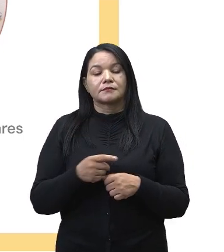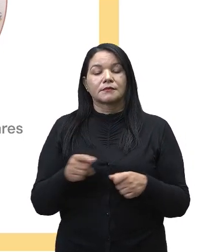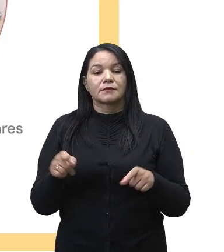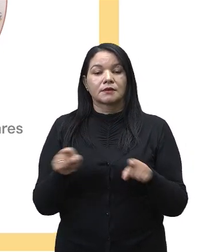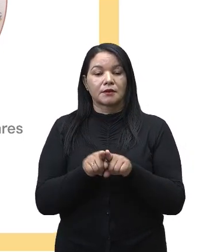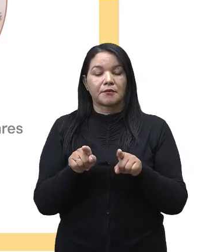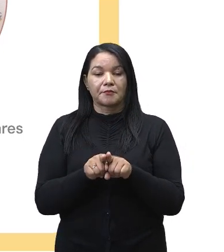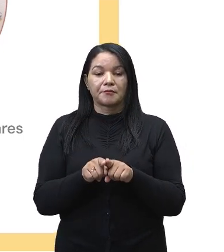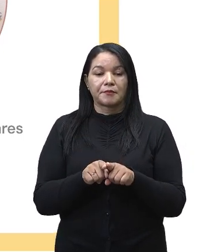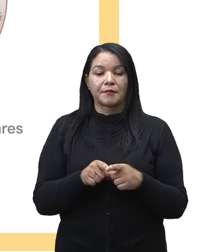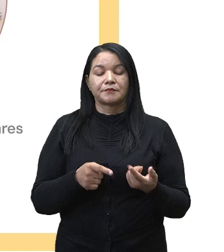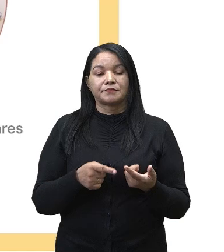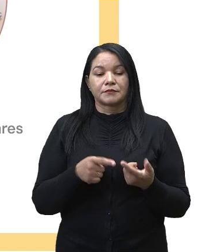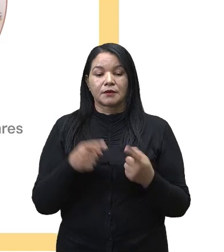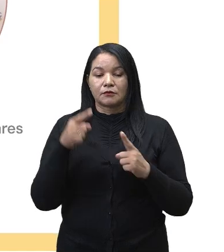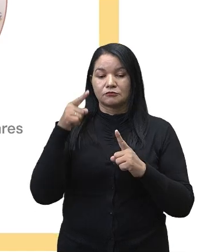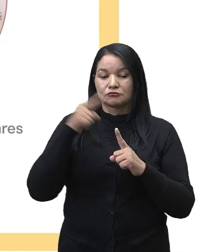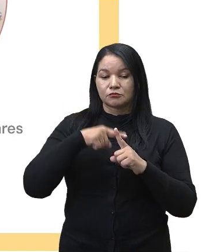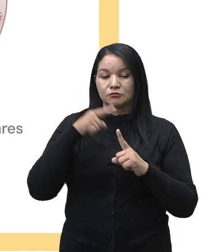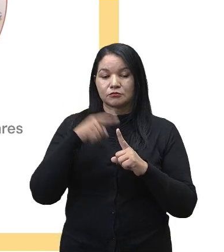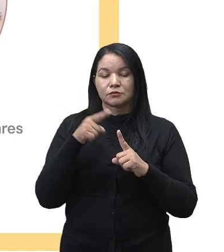o nosso tipo de